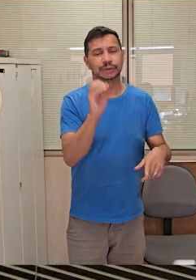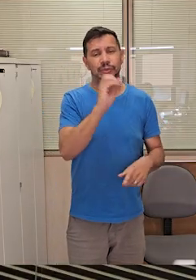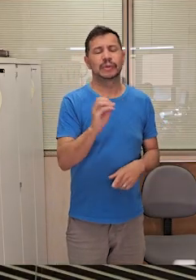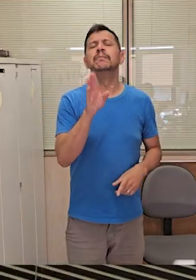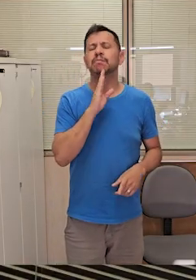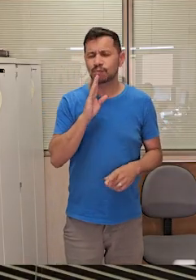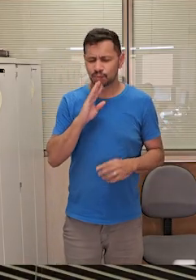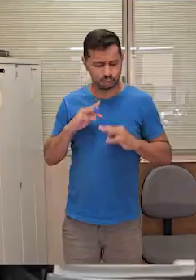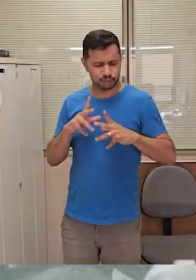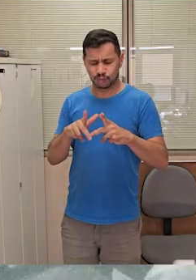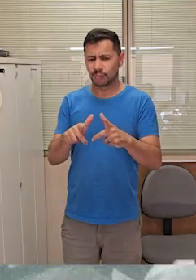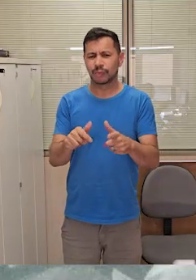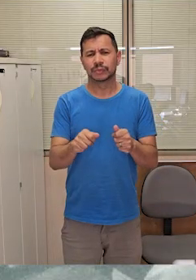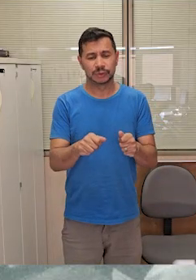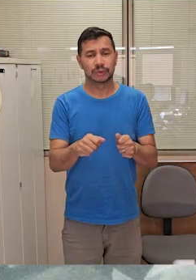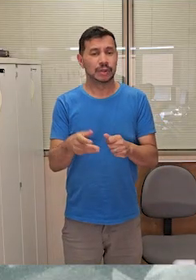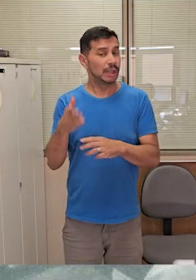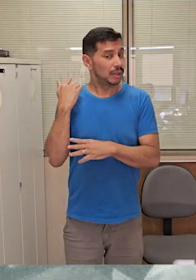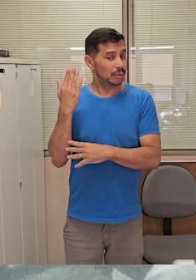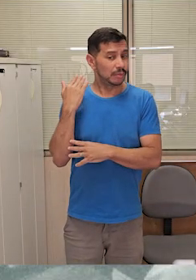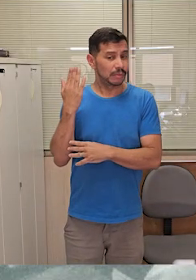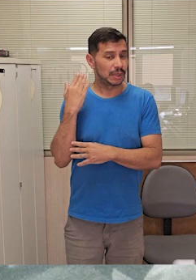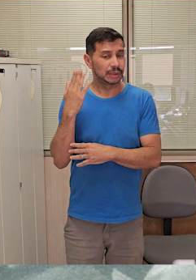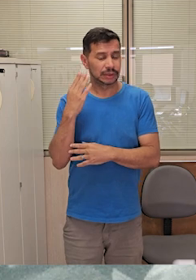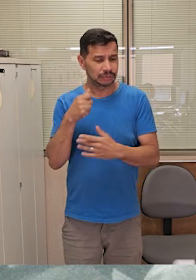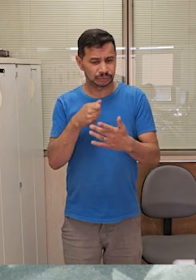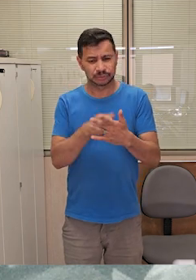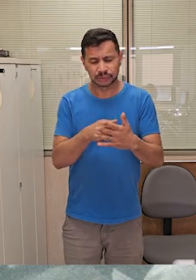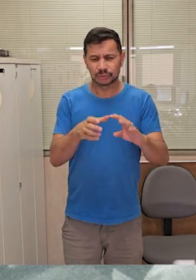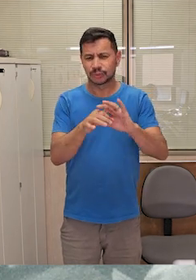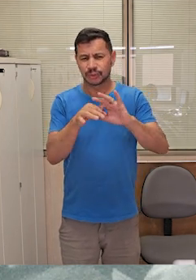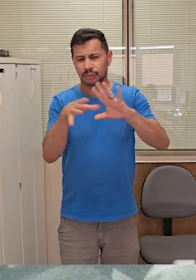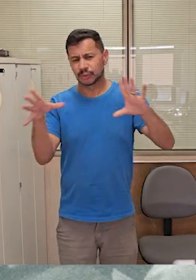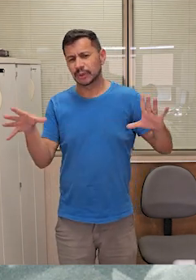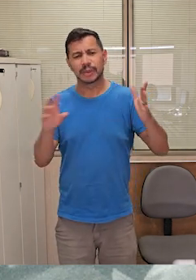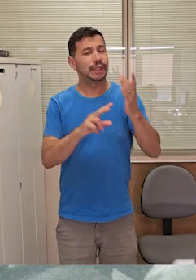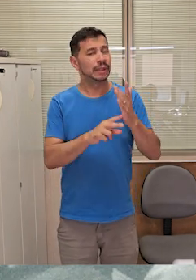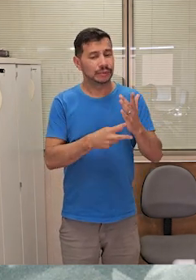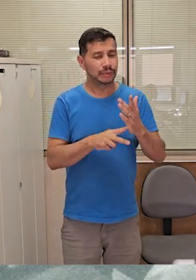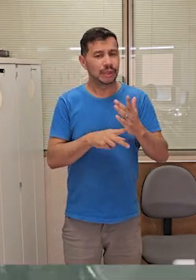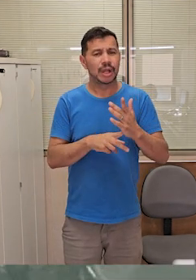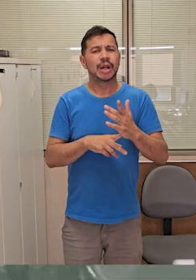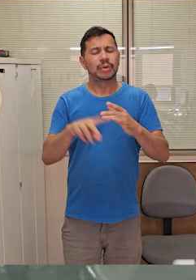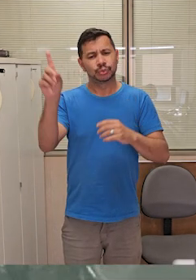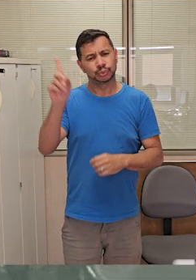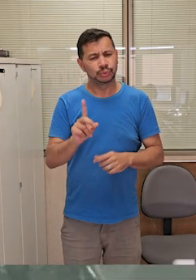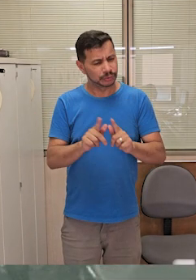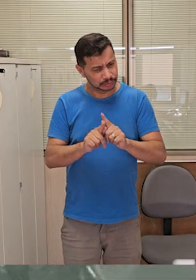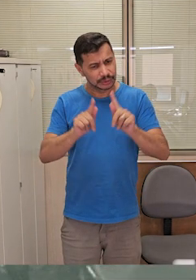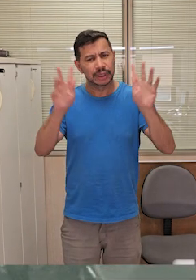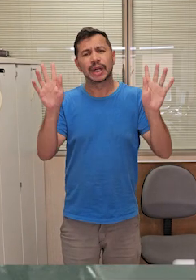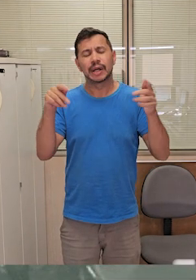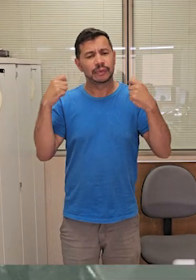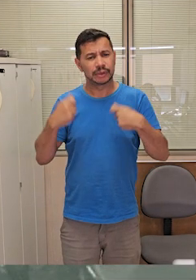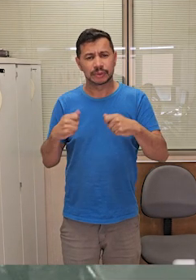pelo trabalho que foi feito. Entre as bandeiras defendidas em sua gestão, destaca-se a luta pela liberdade sindical, direito de